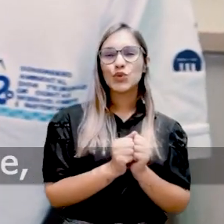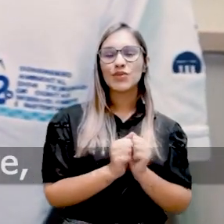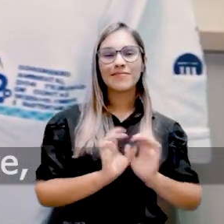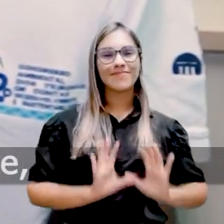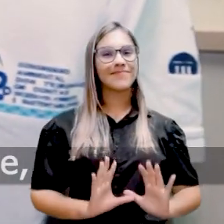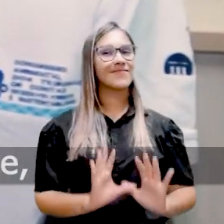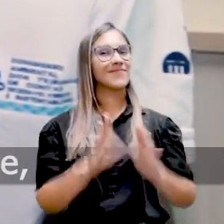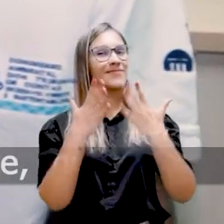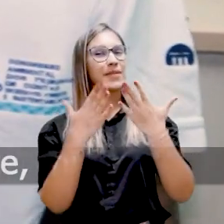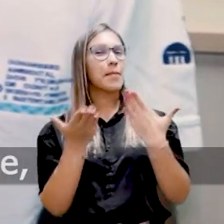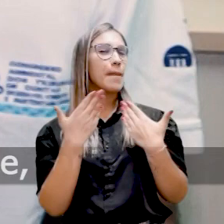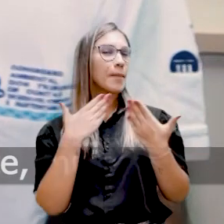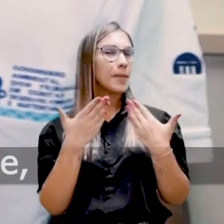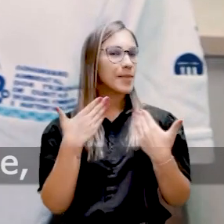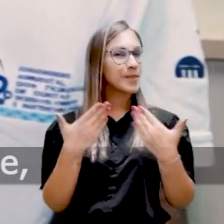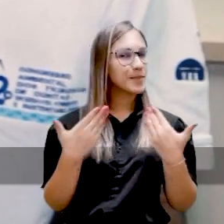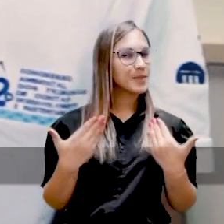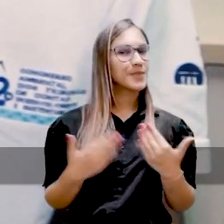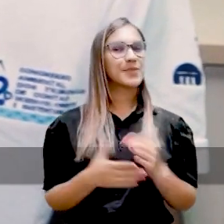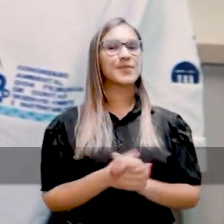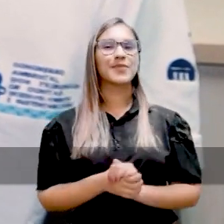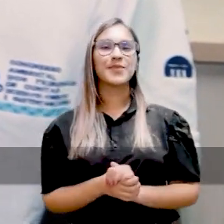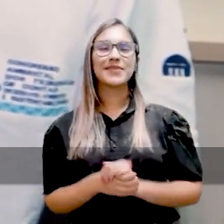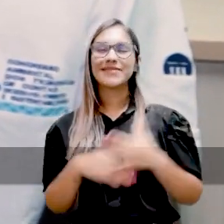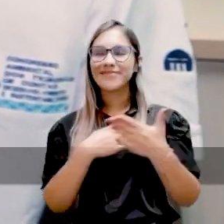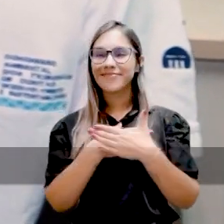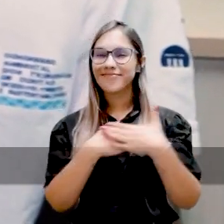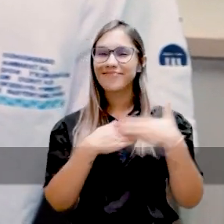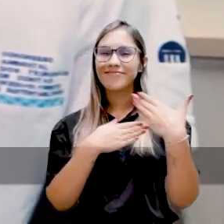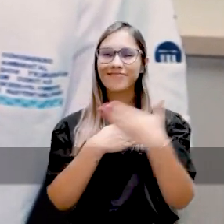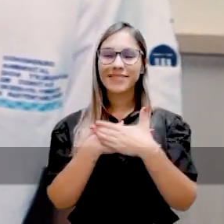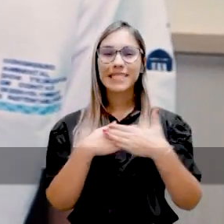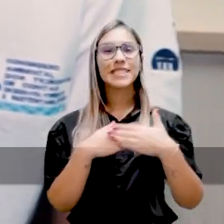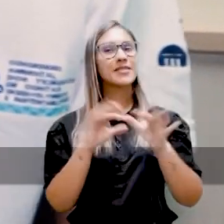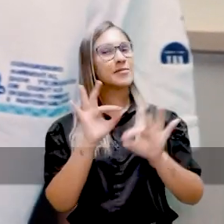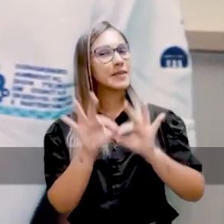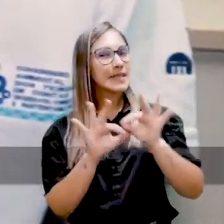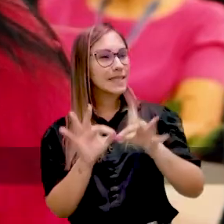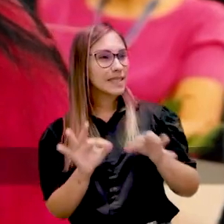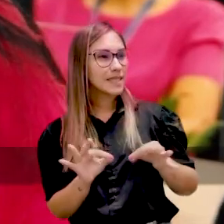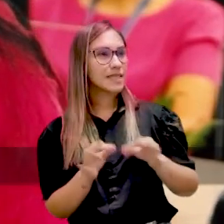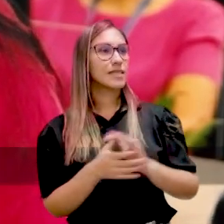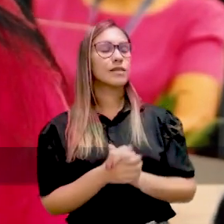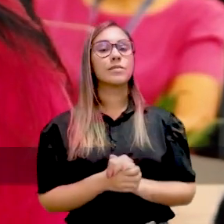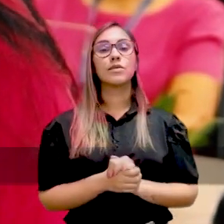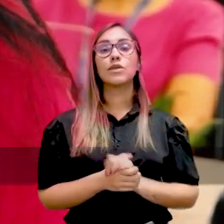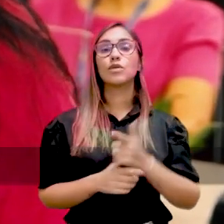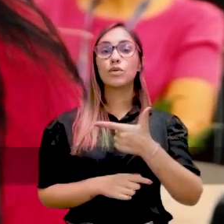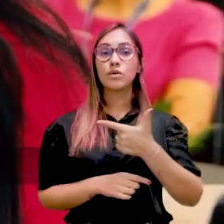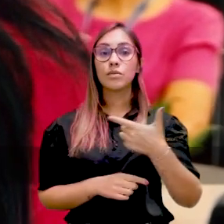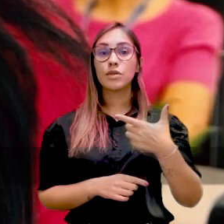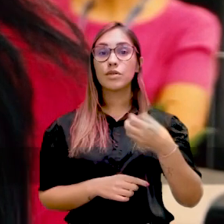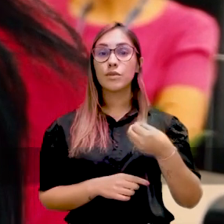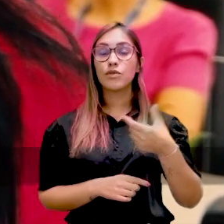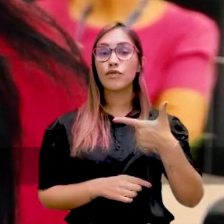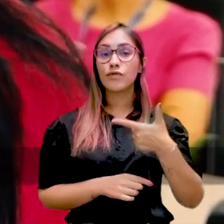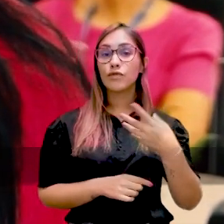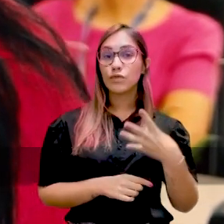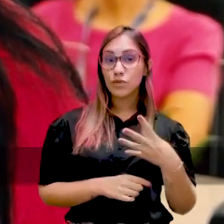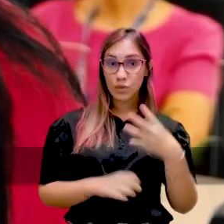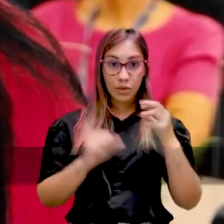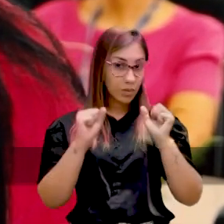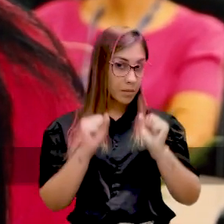confraternizando, conversando bastante, muito carinho, muitos presentes. E que em 2024 a gente